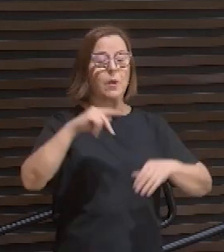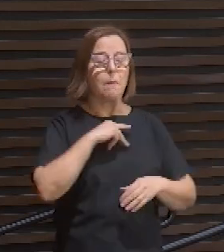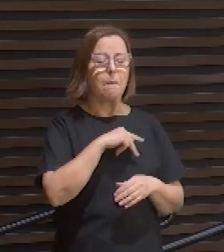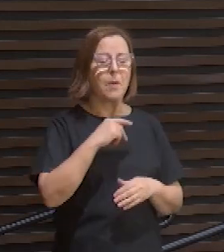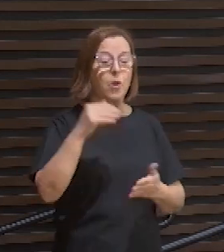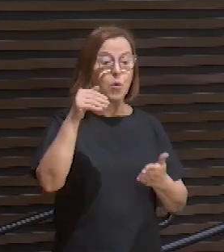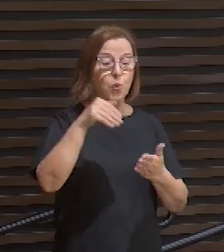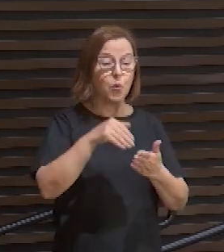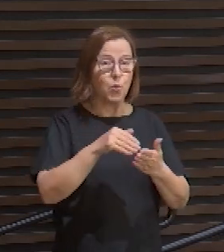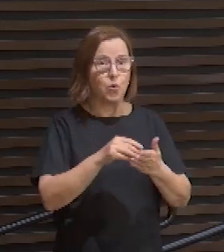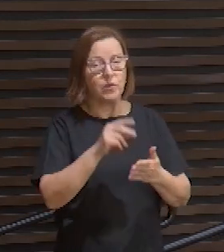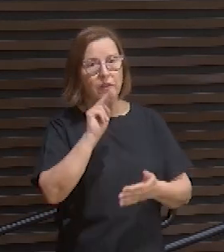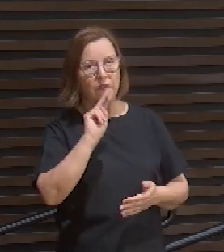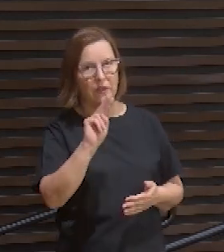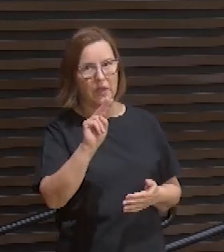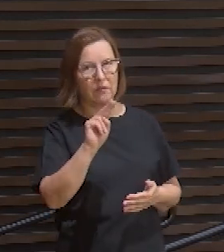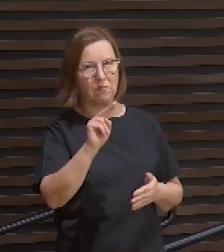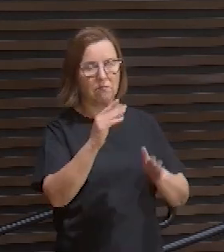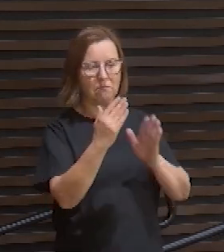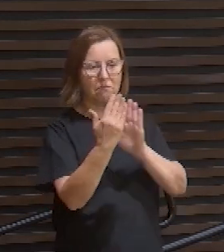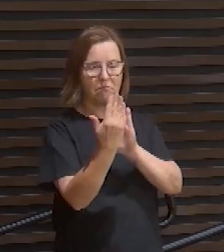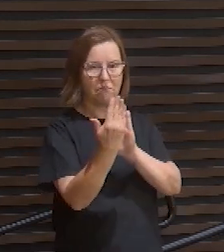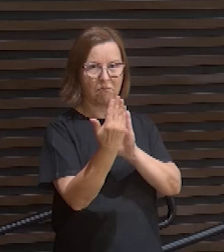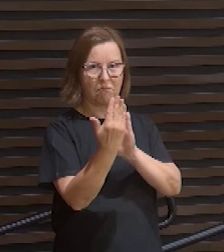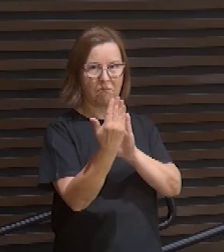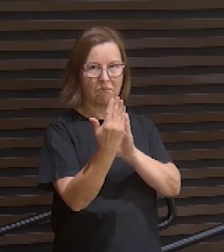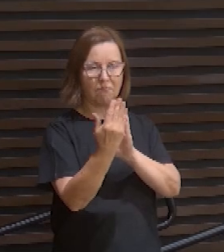humano a vê-lo cara a cara.